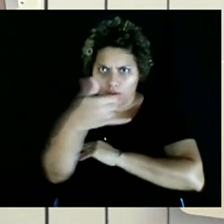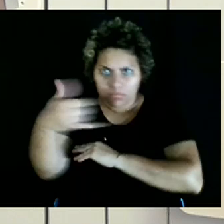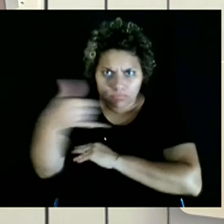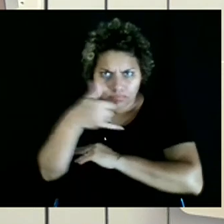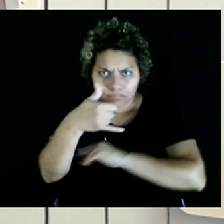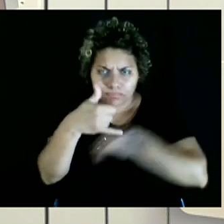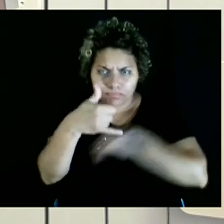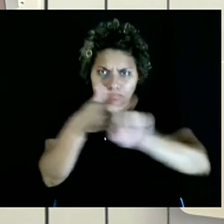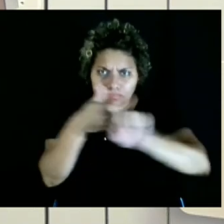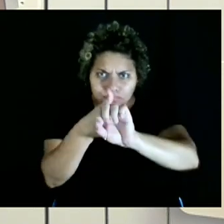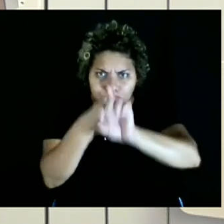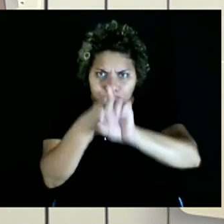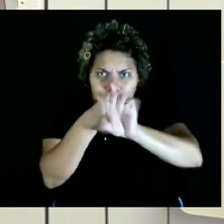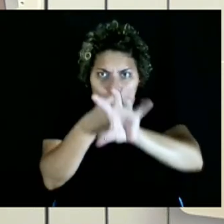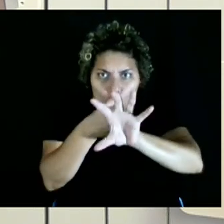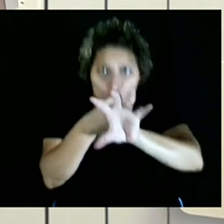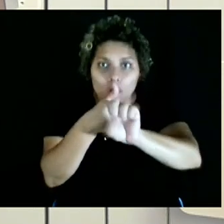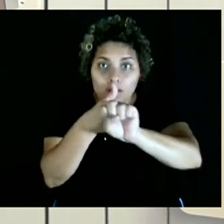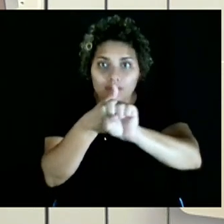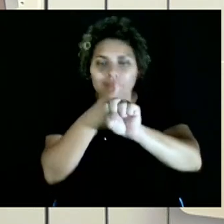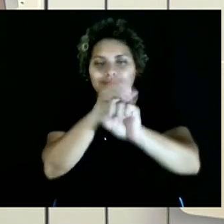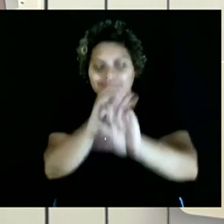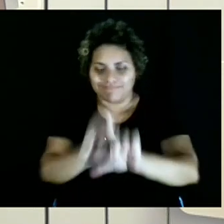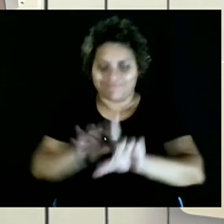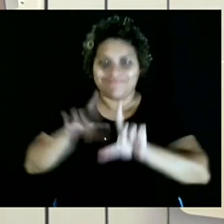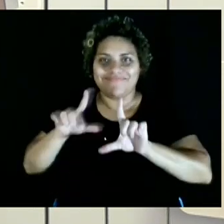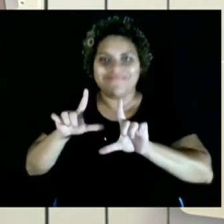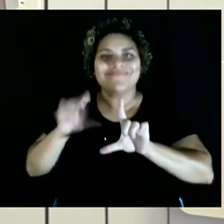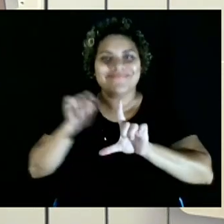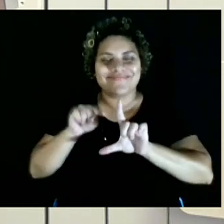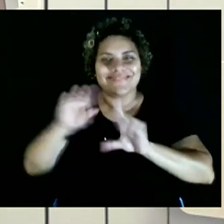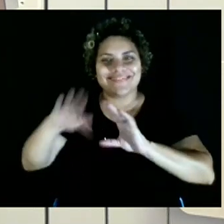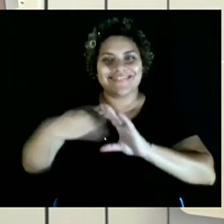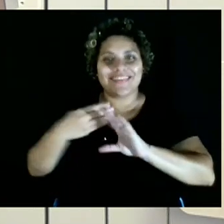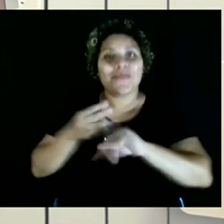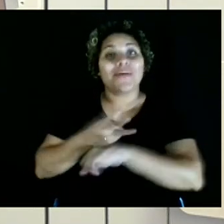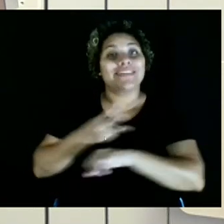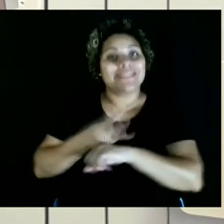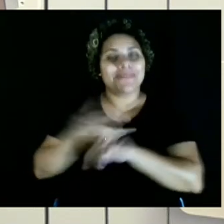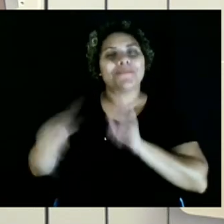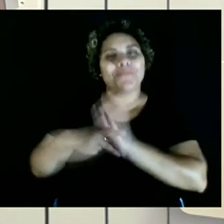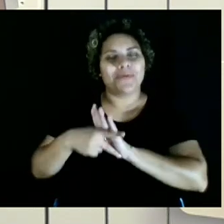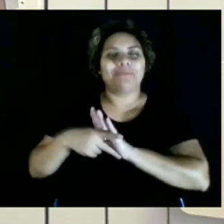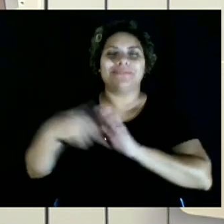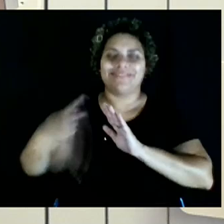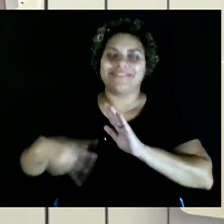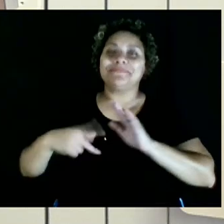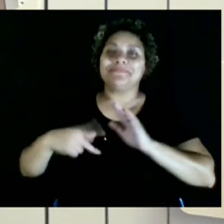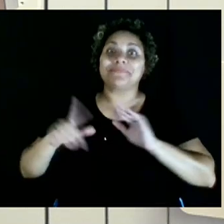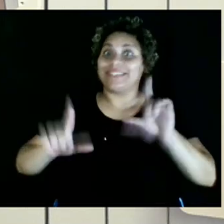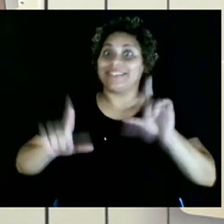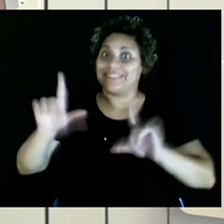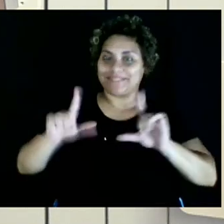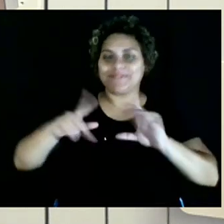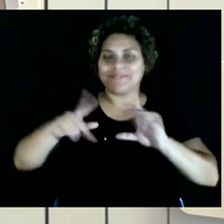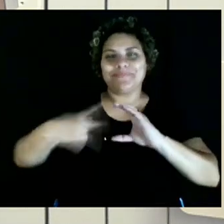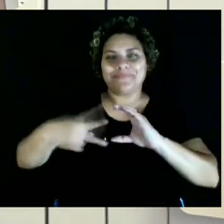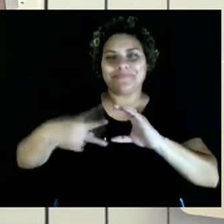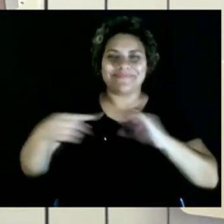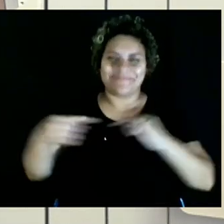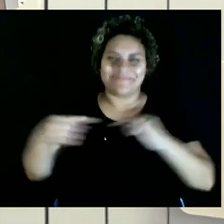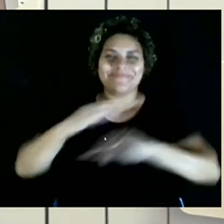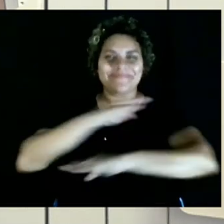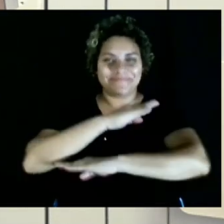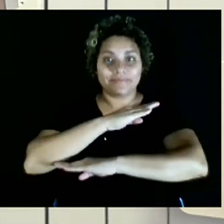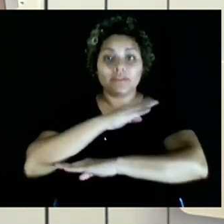QR Code, já aparece uma mensagem na sua tela. O WhatsApp da TV Câmara Campinas. Você aperta e pode enviar o seu elogio, uma